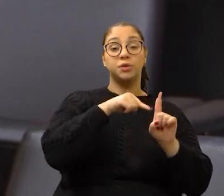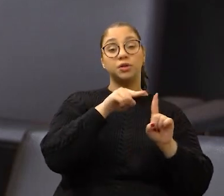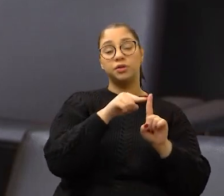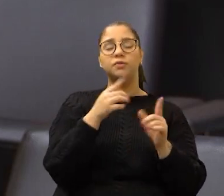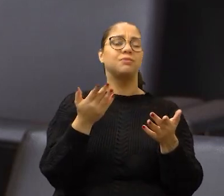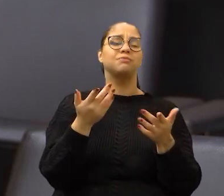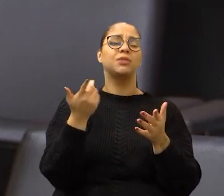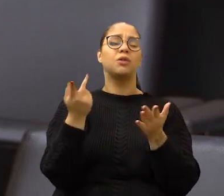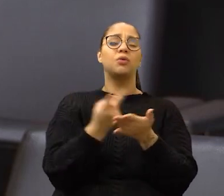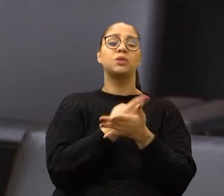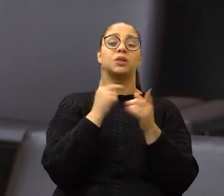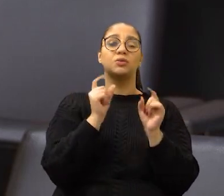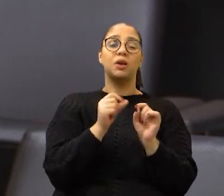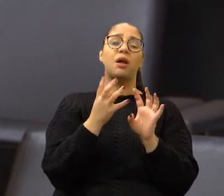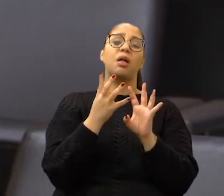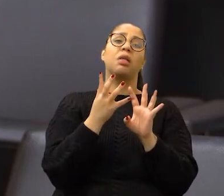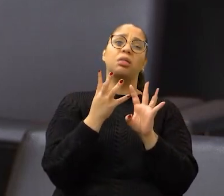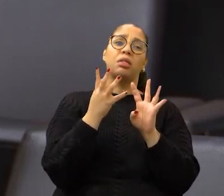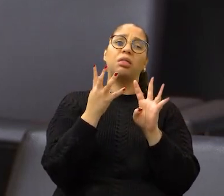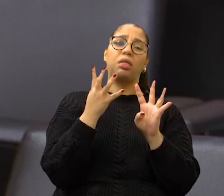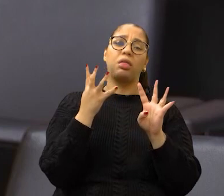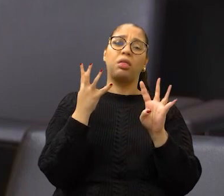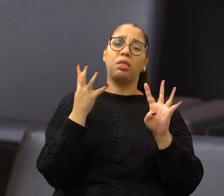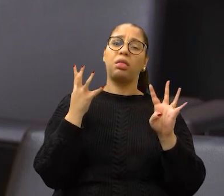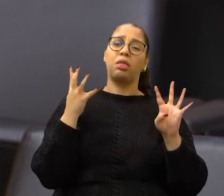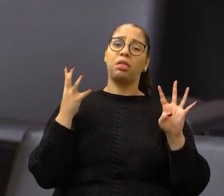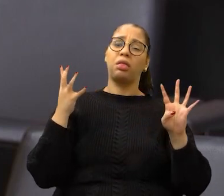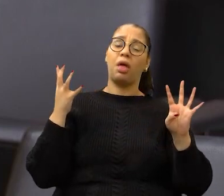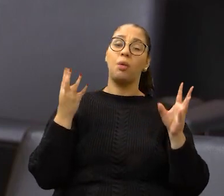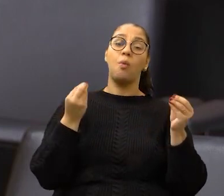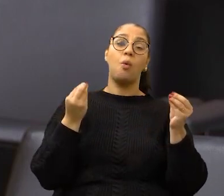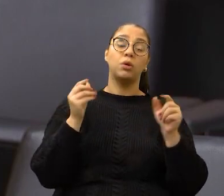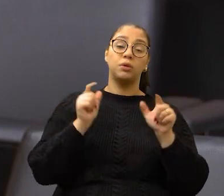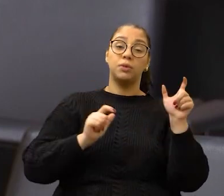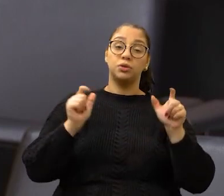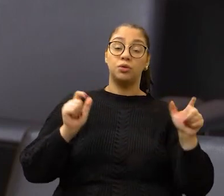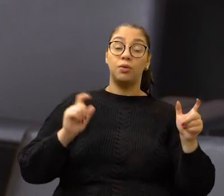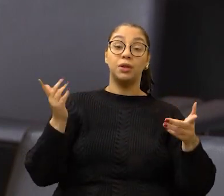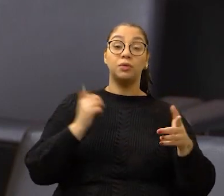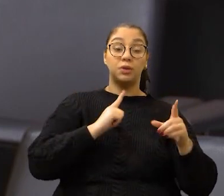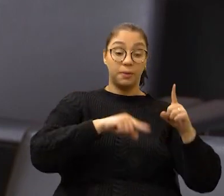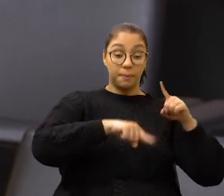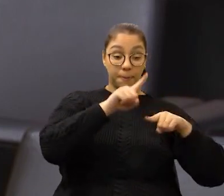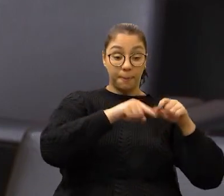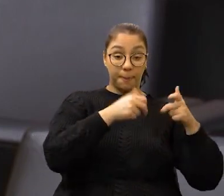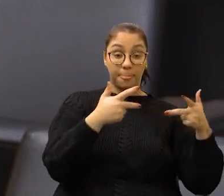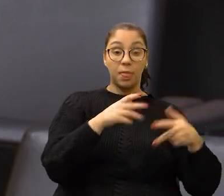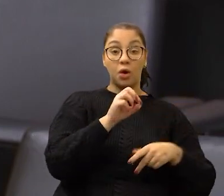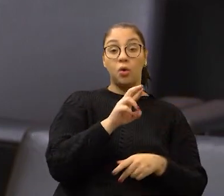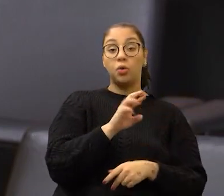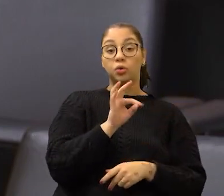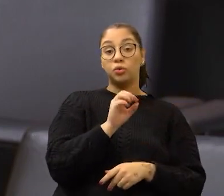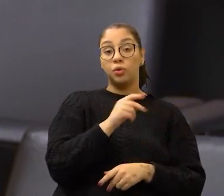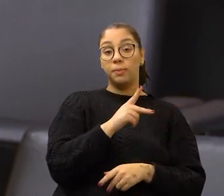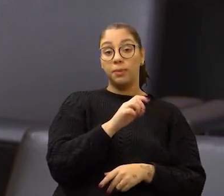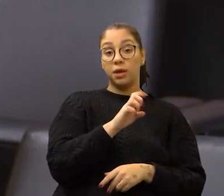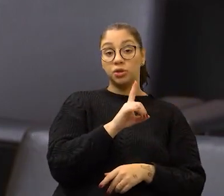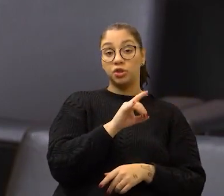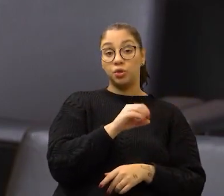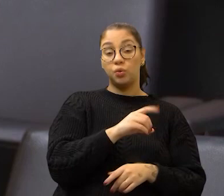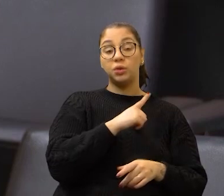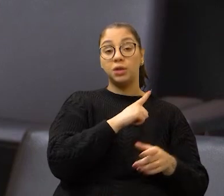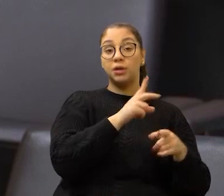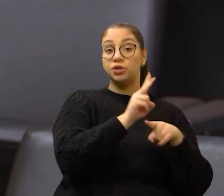O que isso gera? Gera essa fila. Então, com um banco de materiais ortopédicos funcionando,